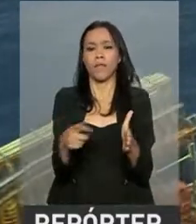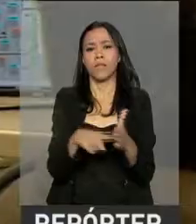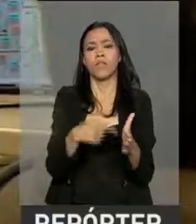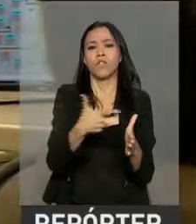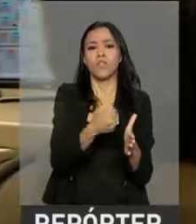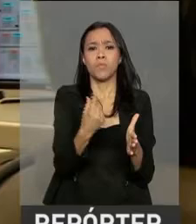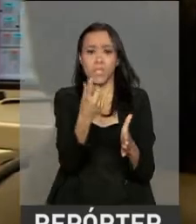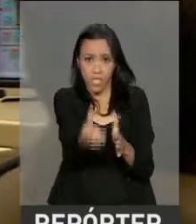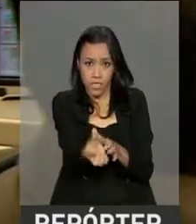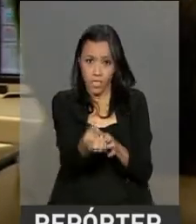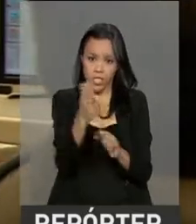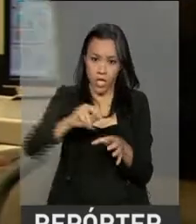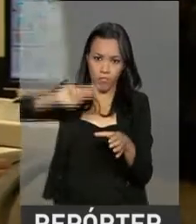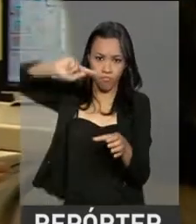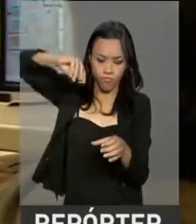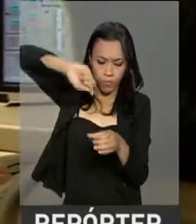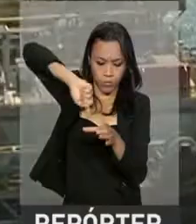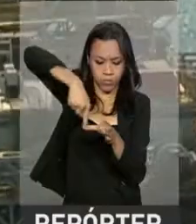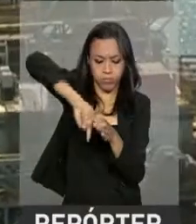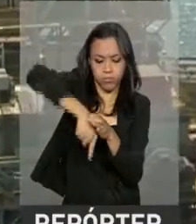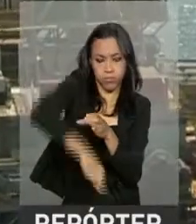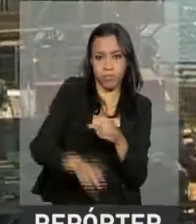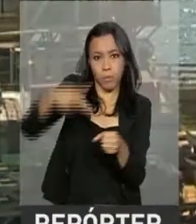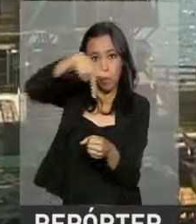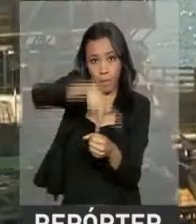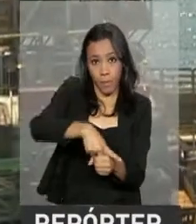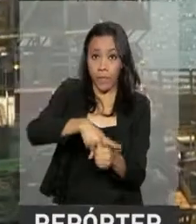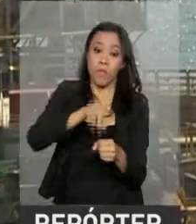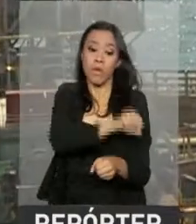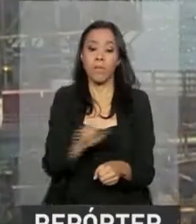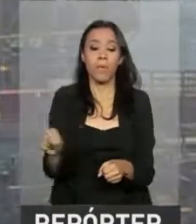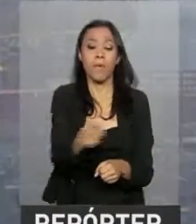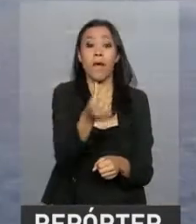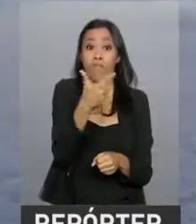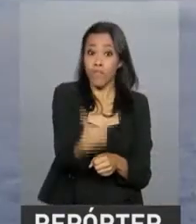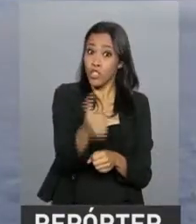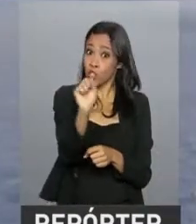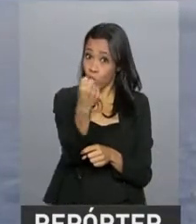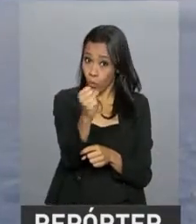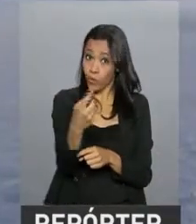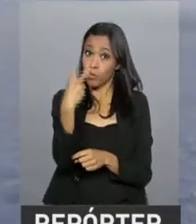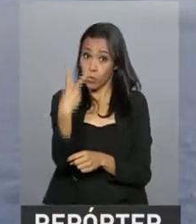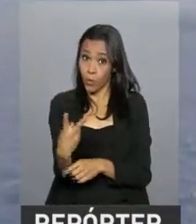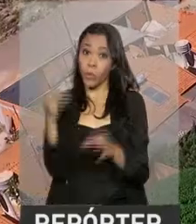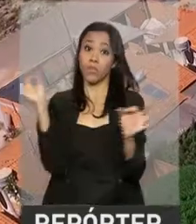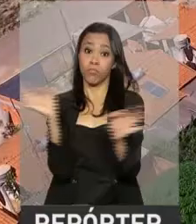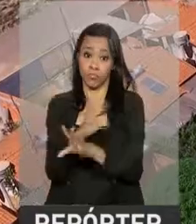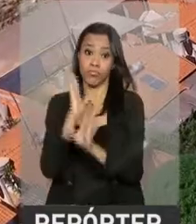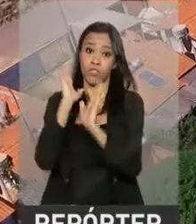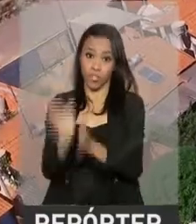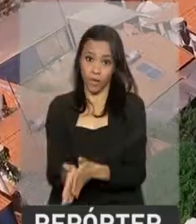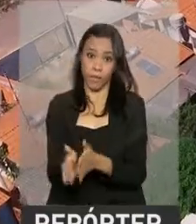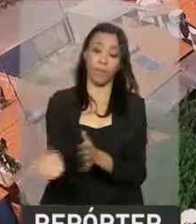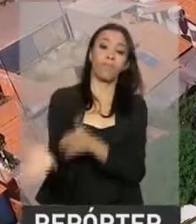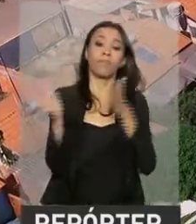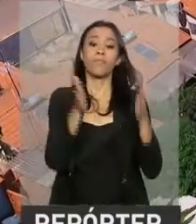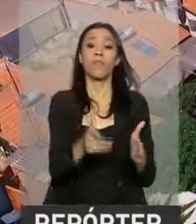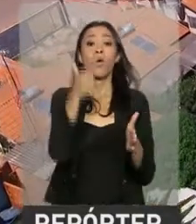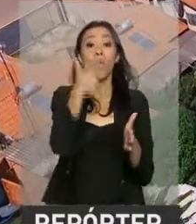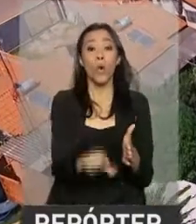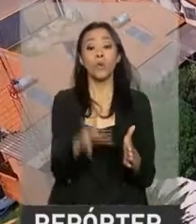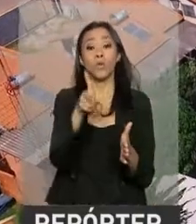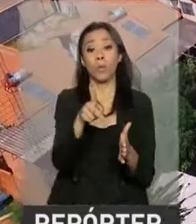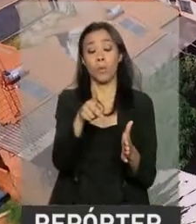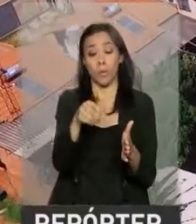2016 foram perfurados 28 novos Poços sendo que 12 já estão concluídos e o programa Minha Casa Minha